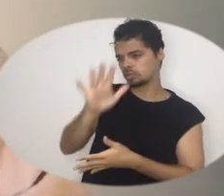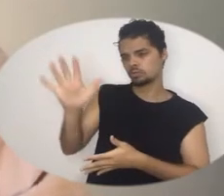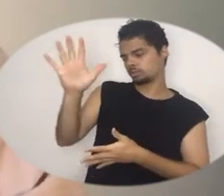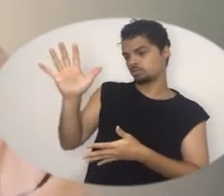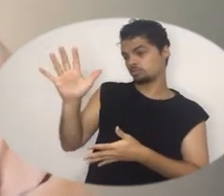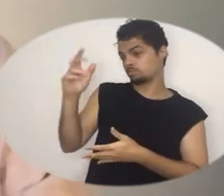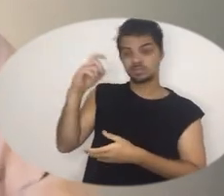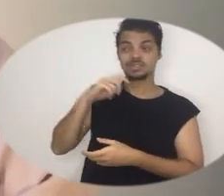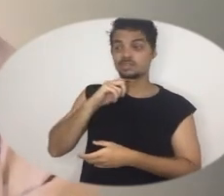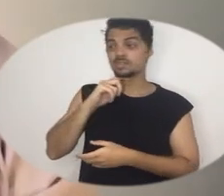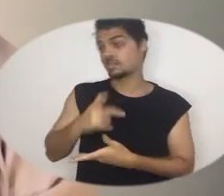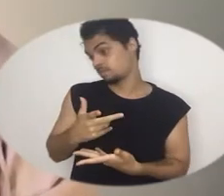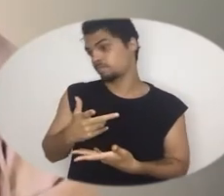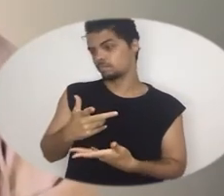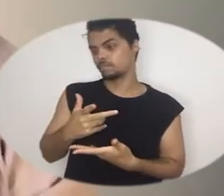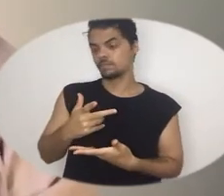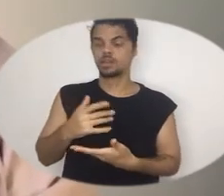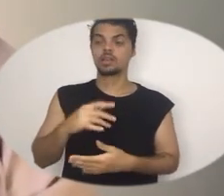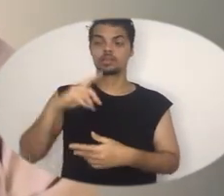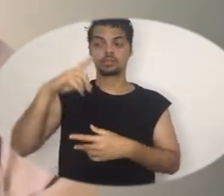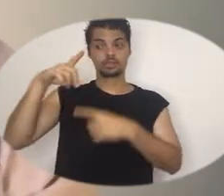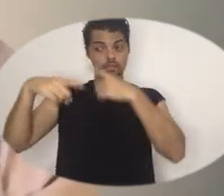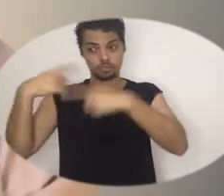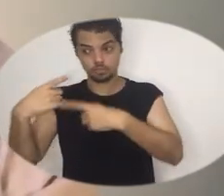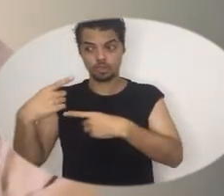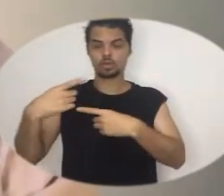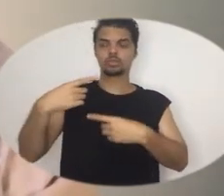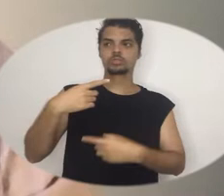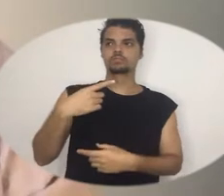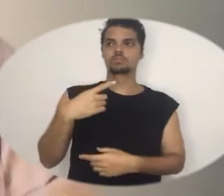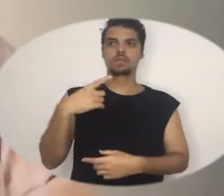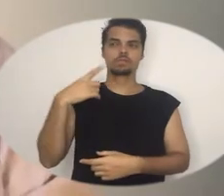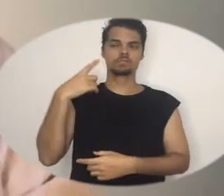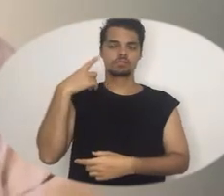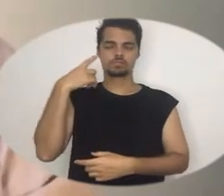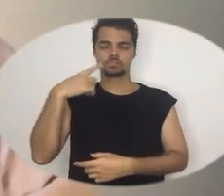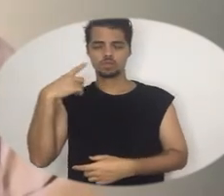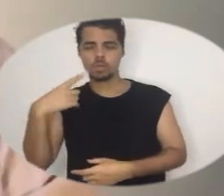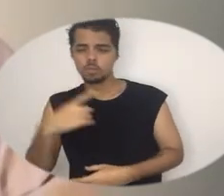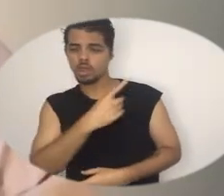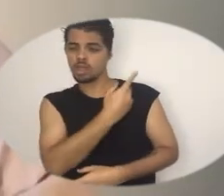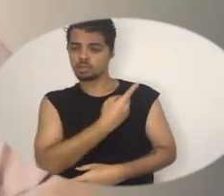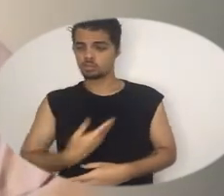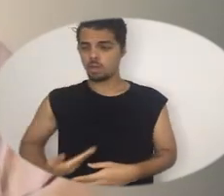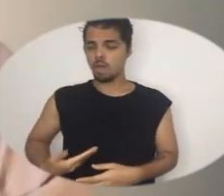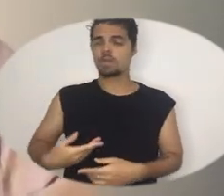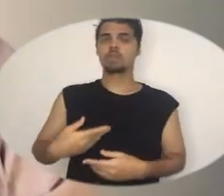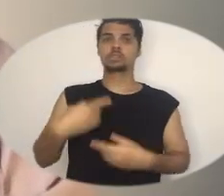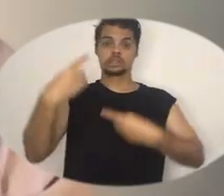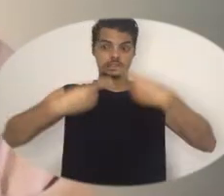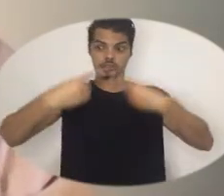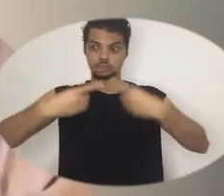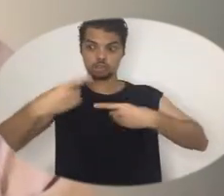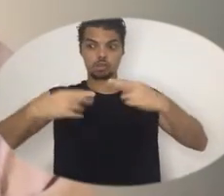portuguesa na América quando os deputados foram discutir o território do Brasil em 1823 por ocasião